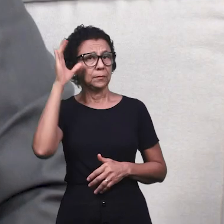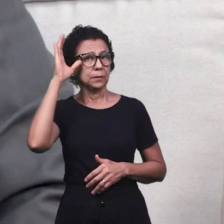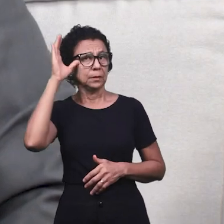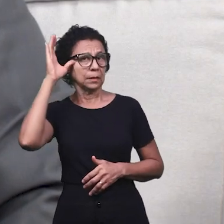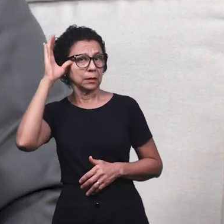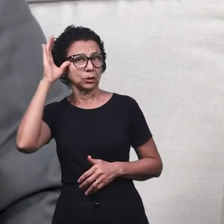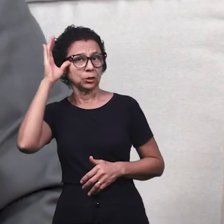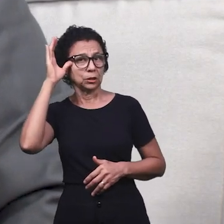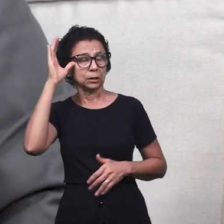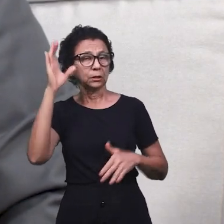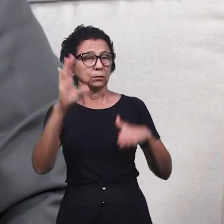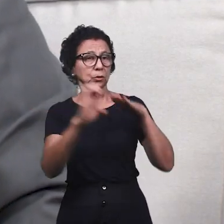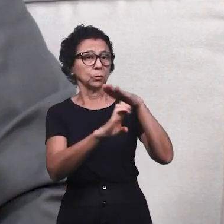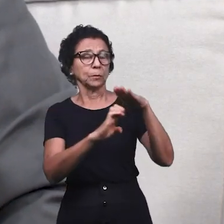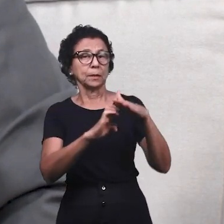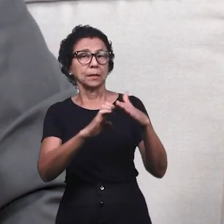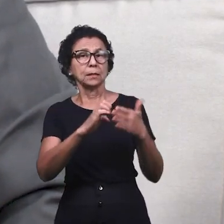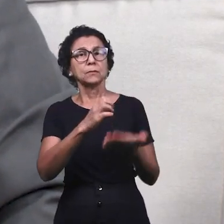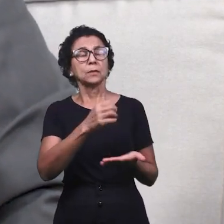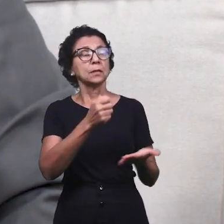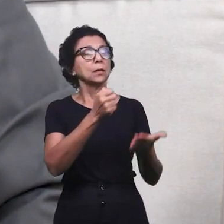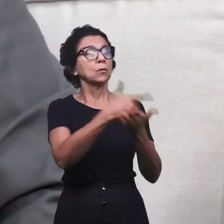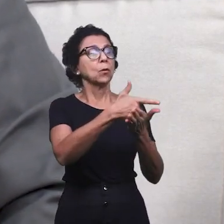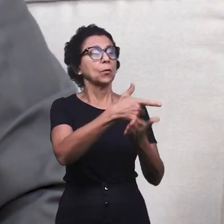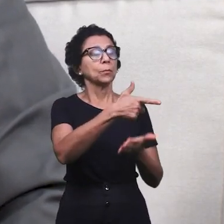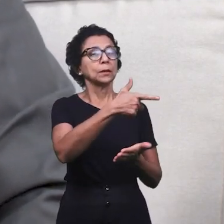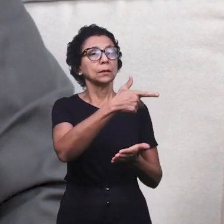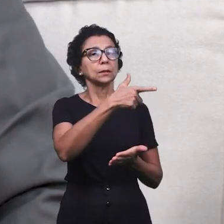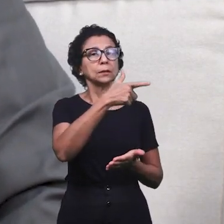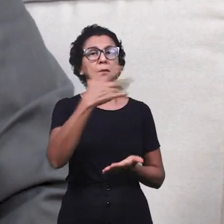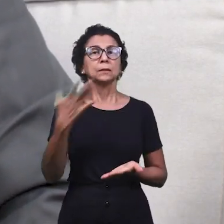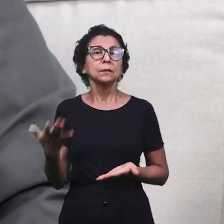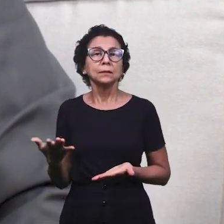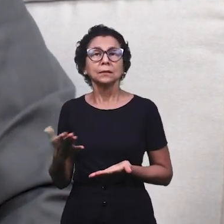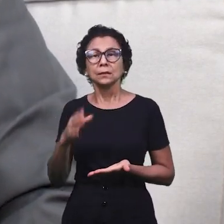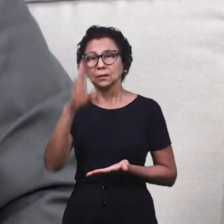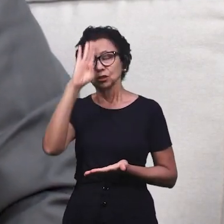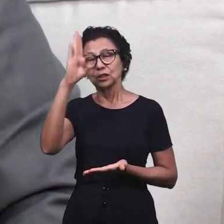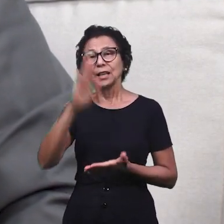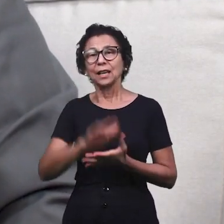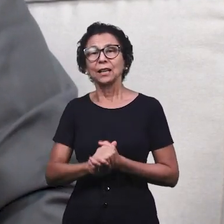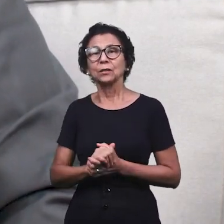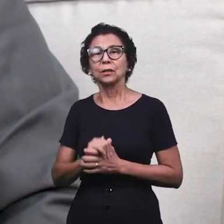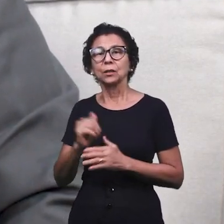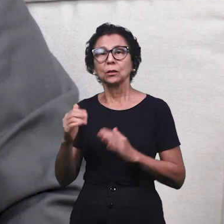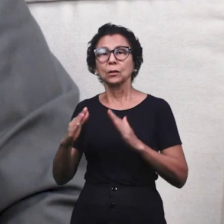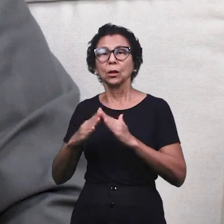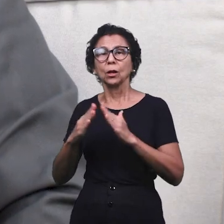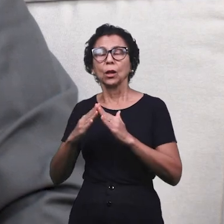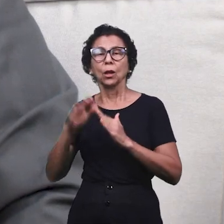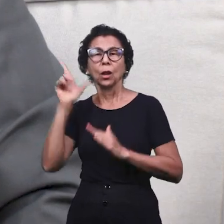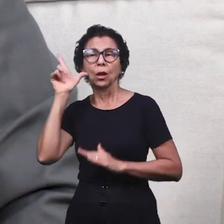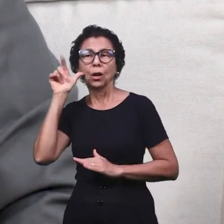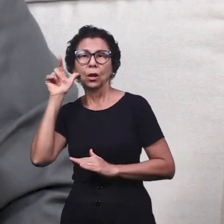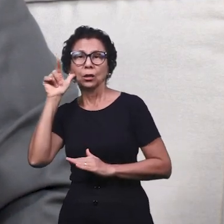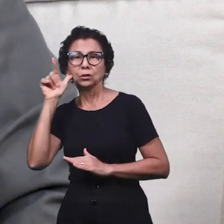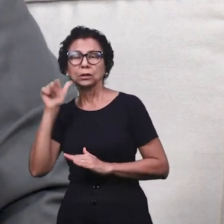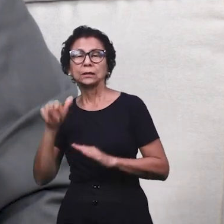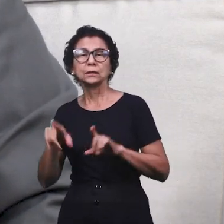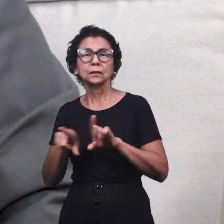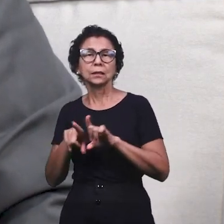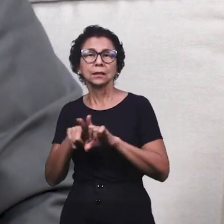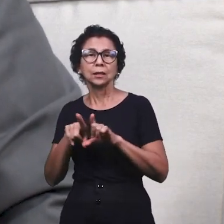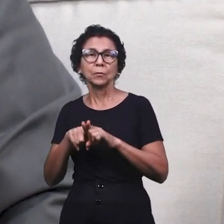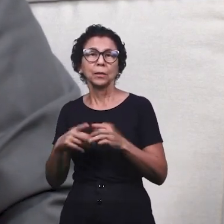China ou de qualquer outro país, na verdade, né? Ele vê essa oportunidade, forçando o lojista a fazer também a mesma